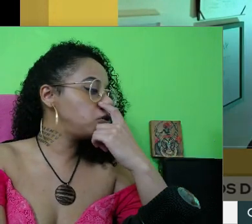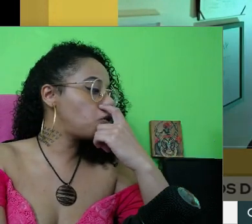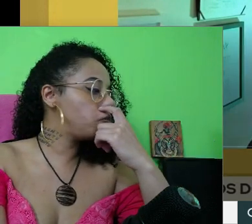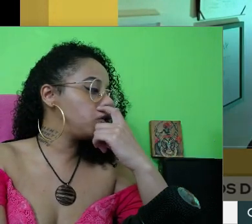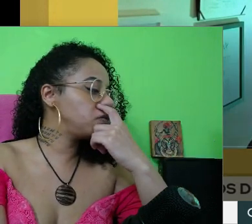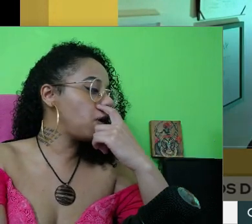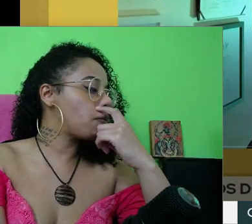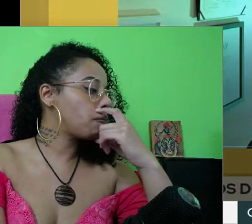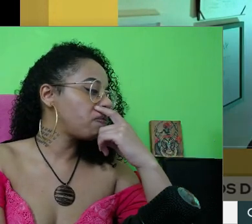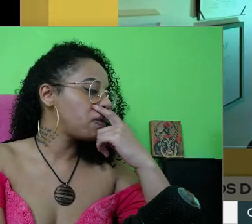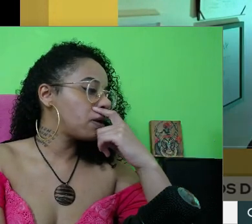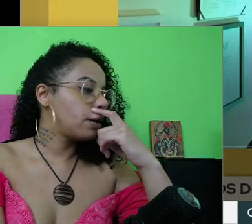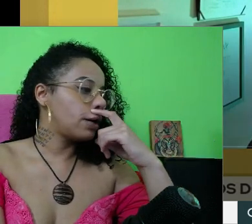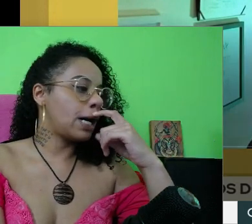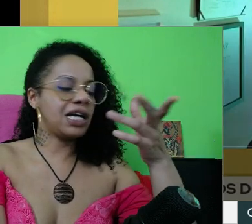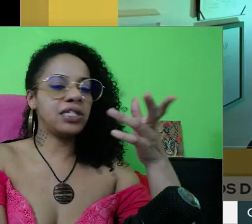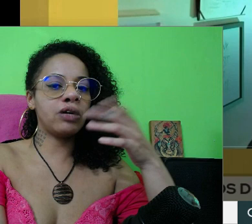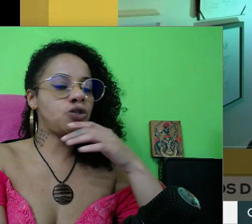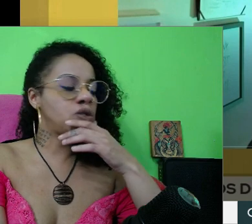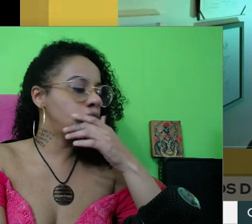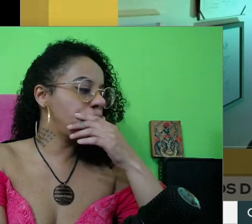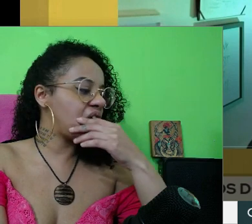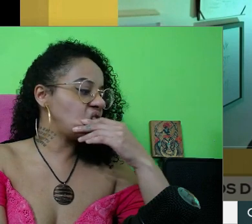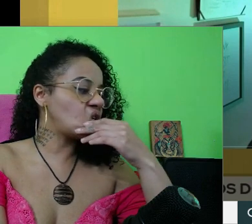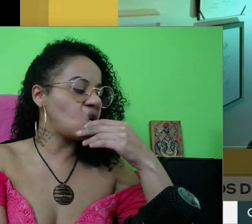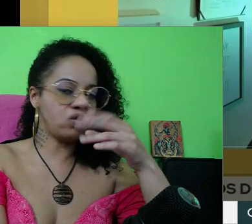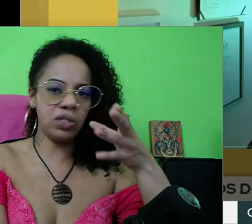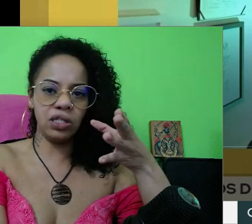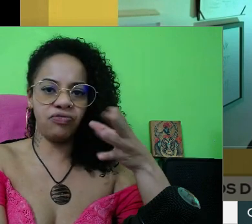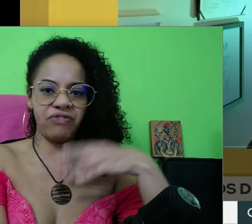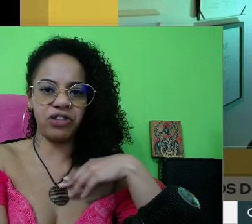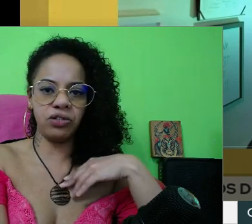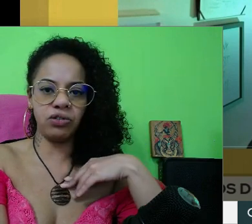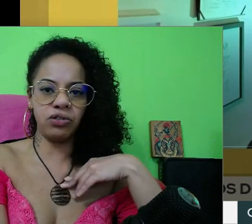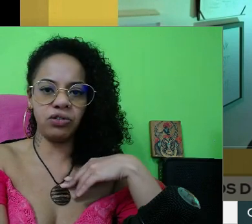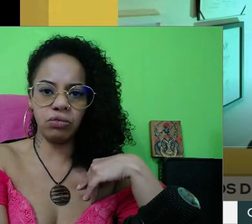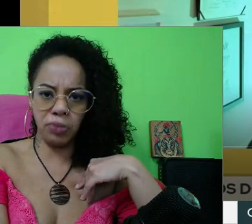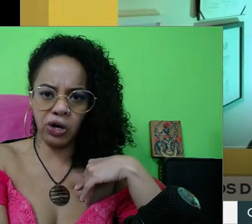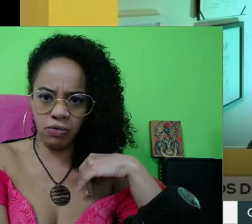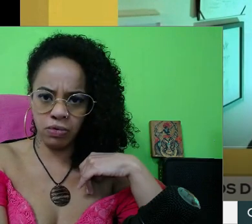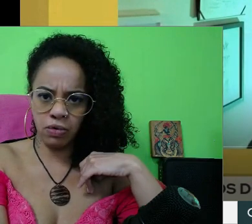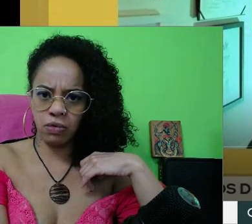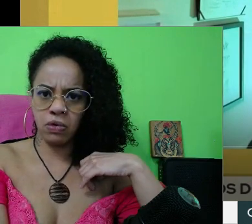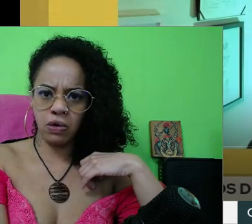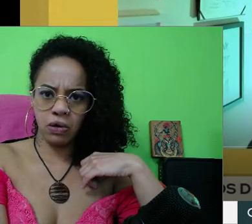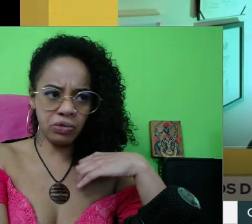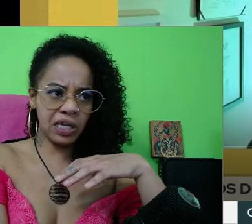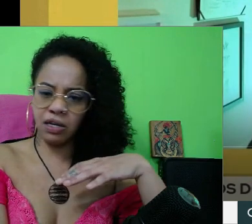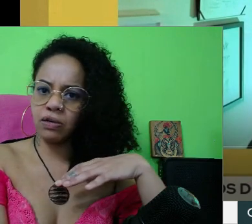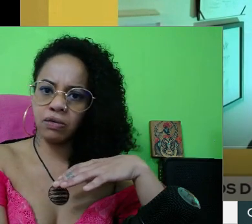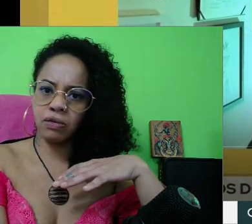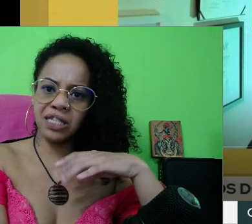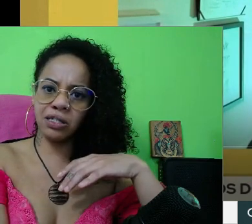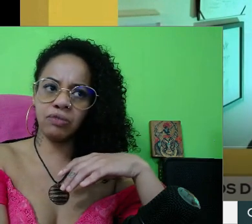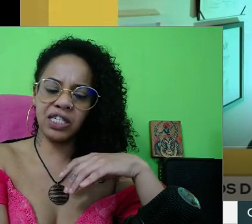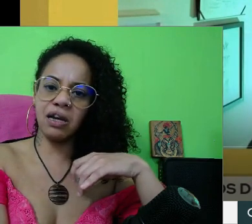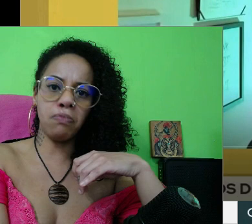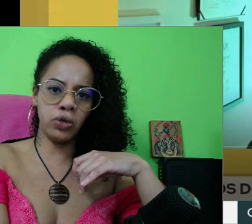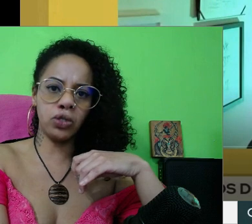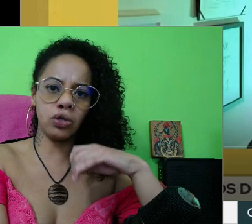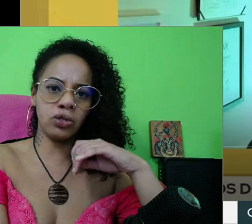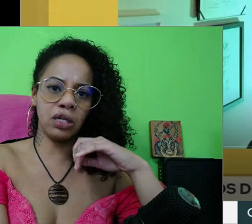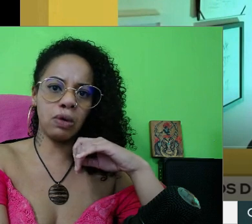canal aqui não tem anti comunismo não aliás eu acho isso bem escroto se tiver falando do meu canal não sei mas